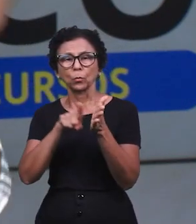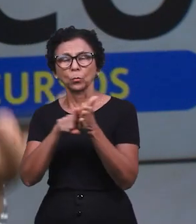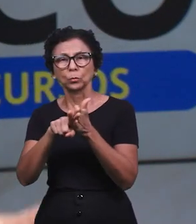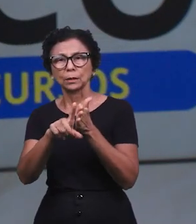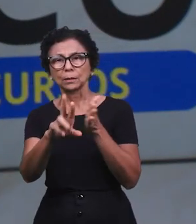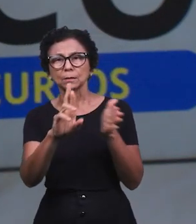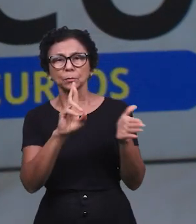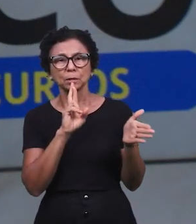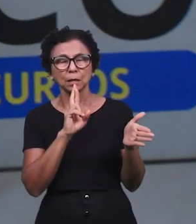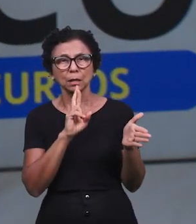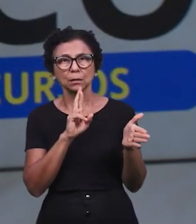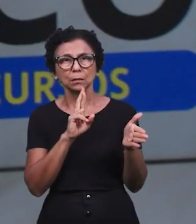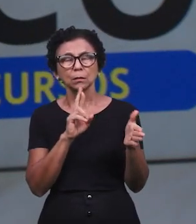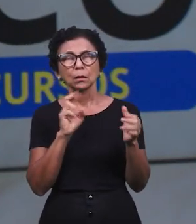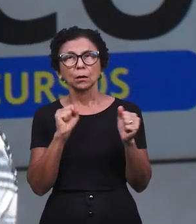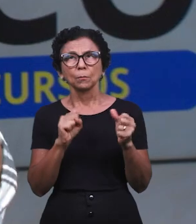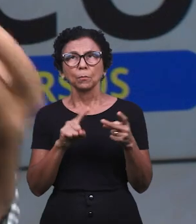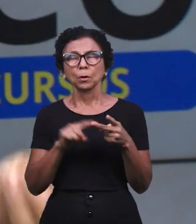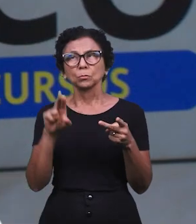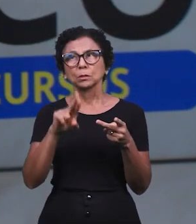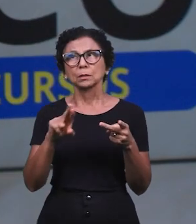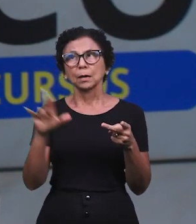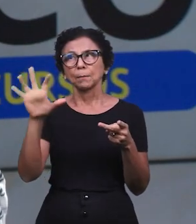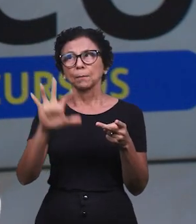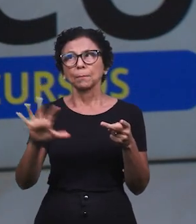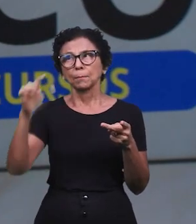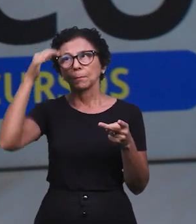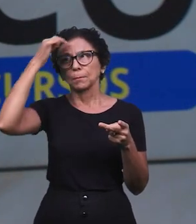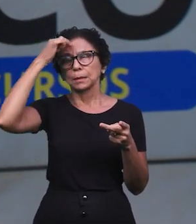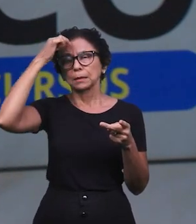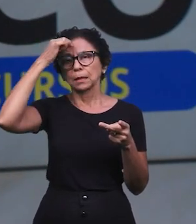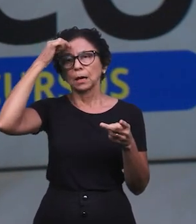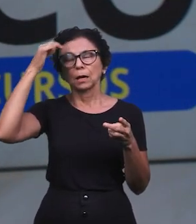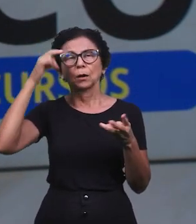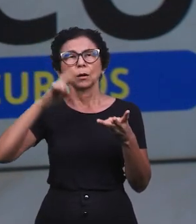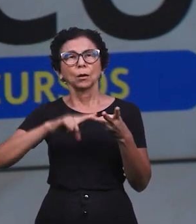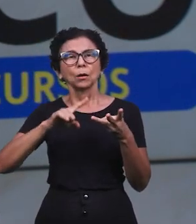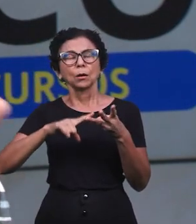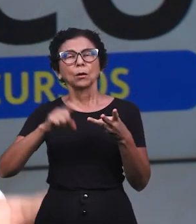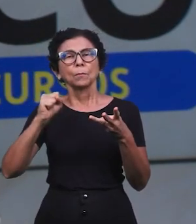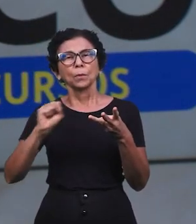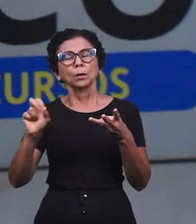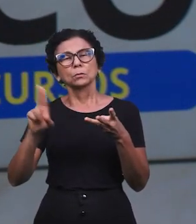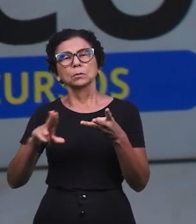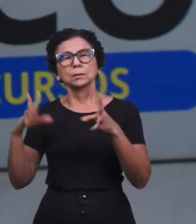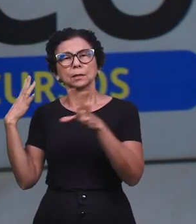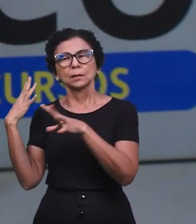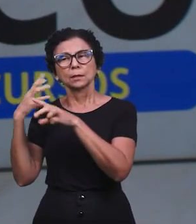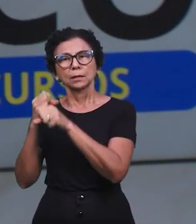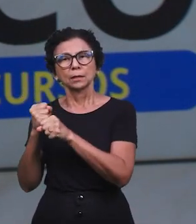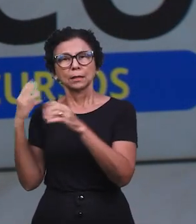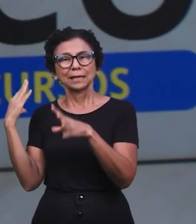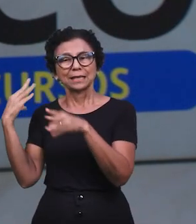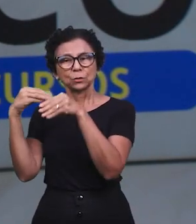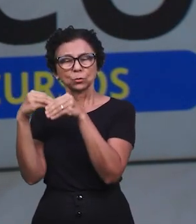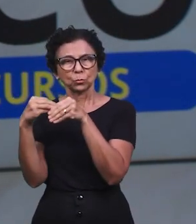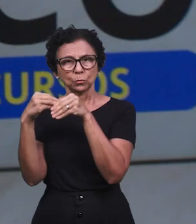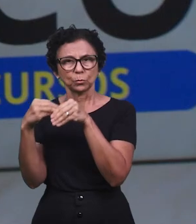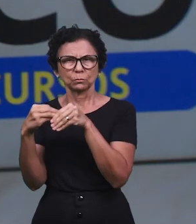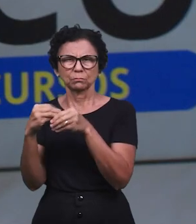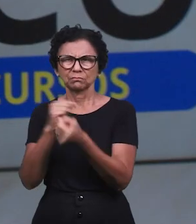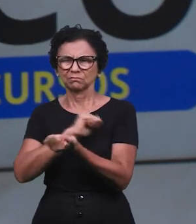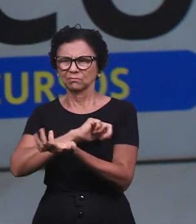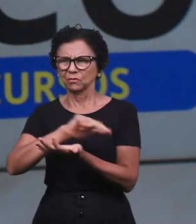os mapas mentais, eu posso usar resumos, tá certo? Para fazer as minhas revisões, tudo bem? São